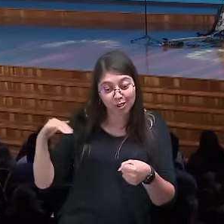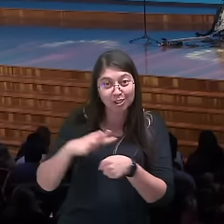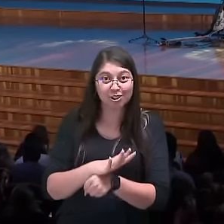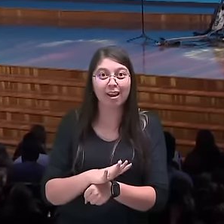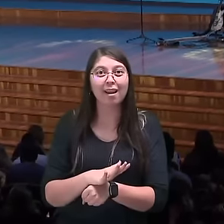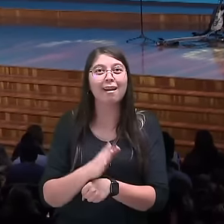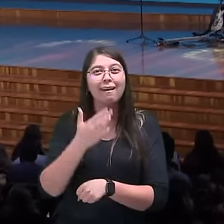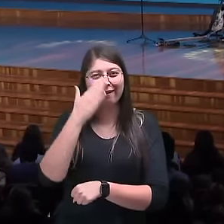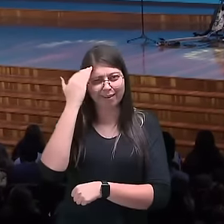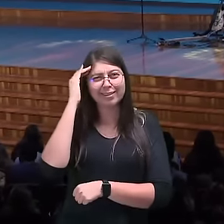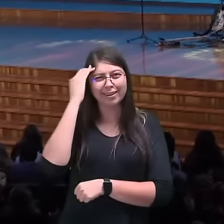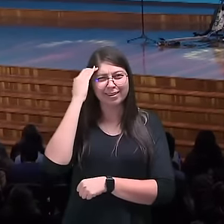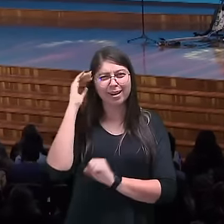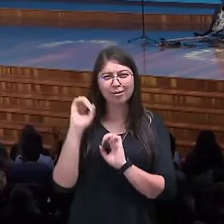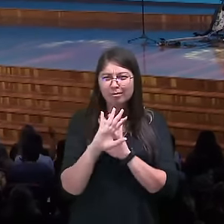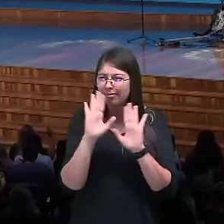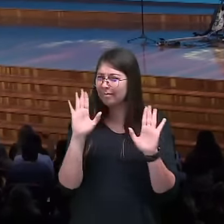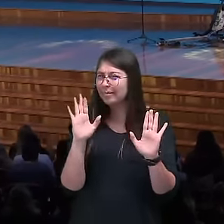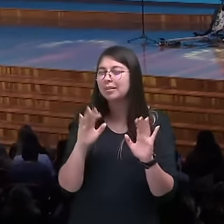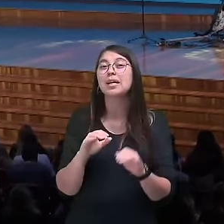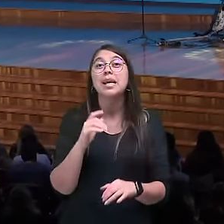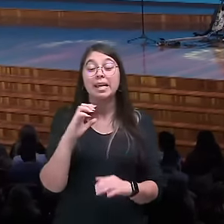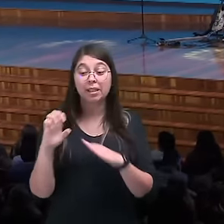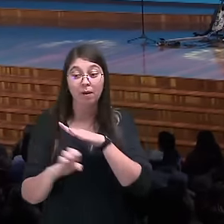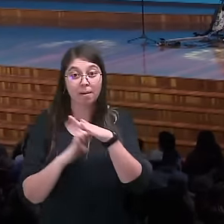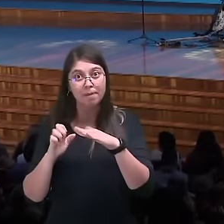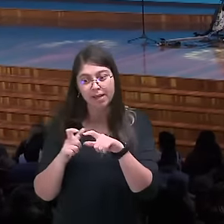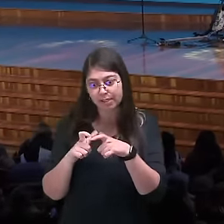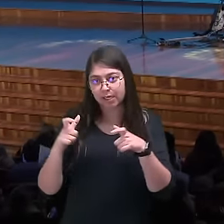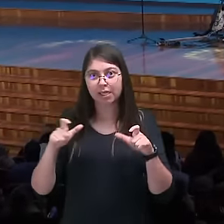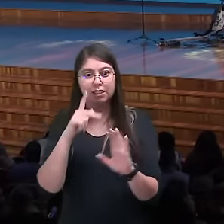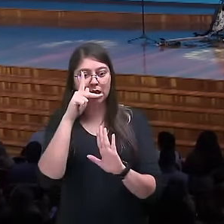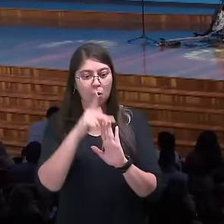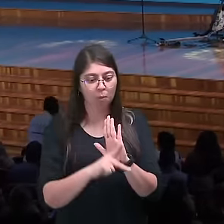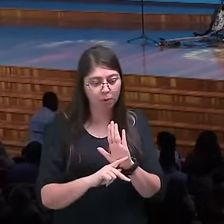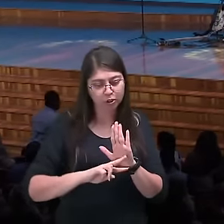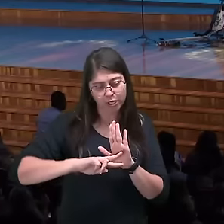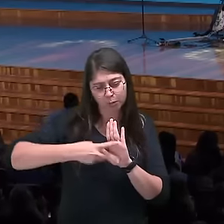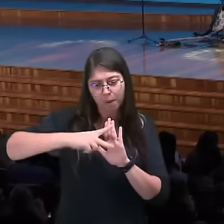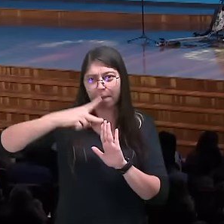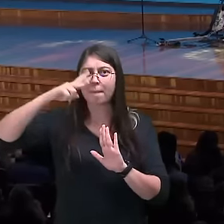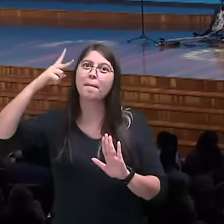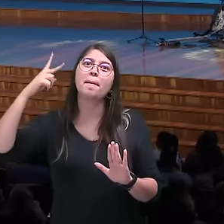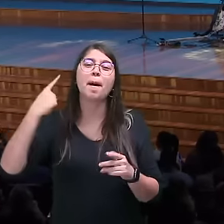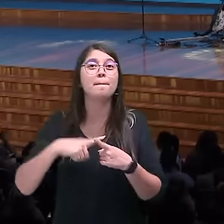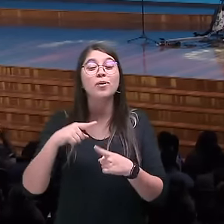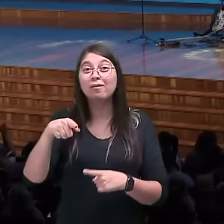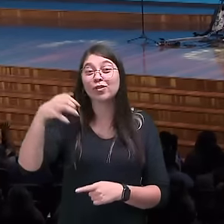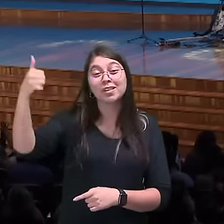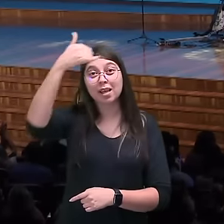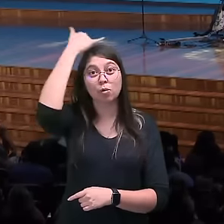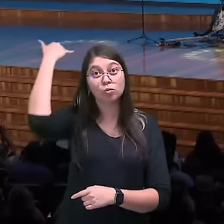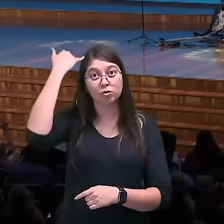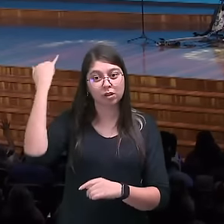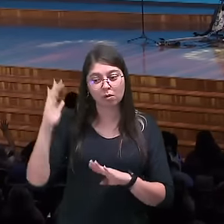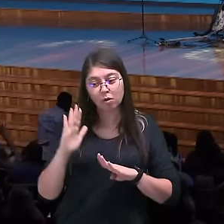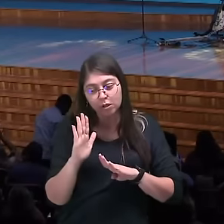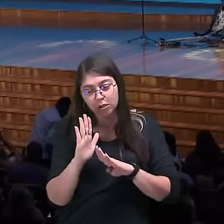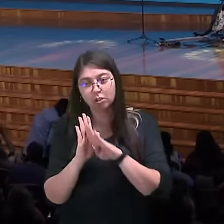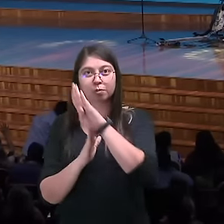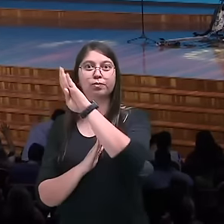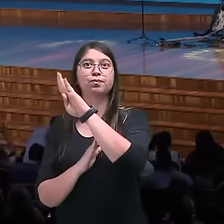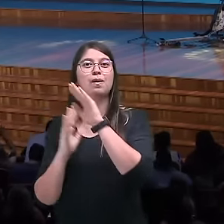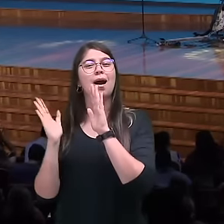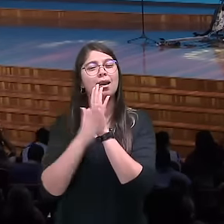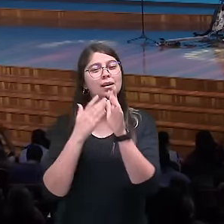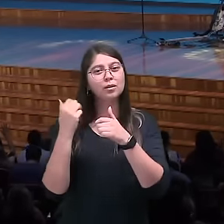a mão de alguém. Tua empresa vai crescer, tu projeto vai se multiplicar, porque você tem a unção de encher.